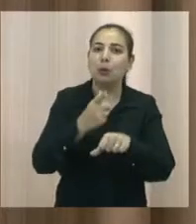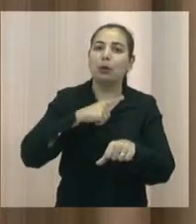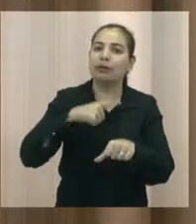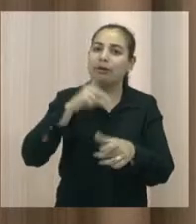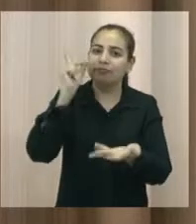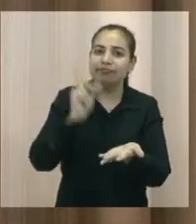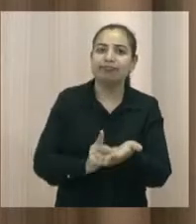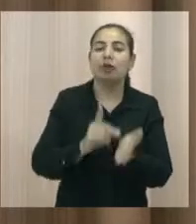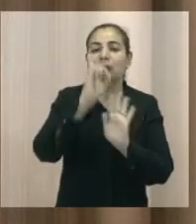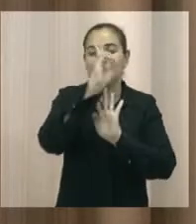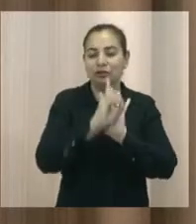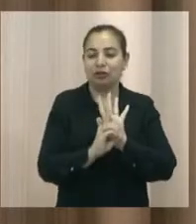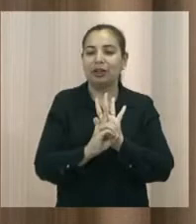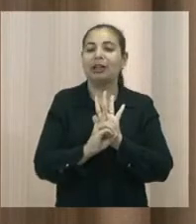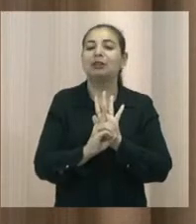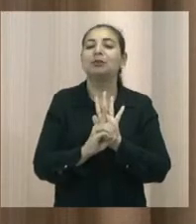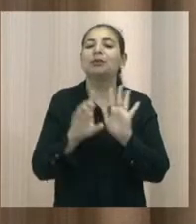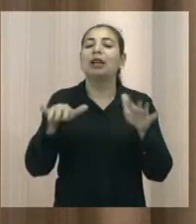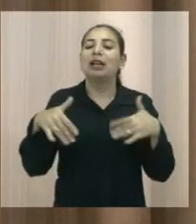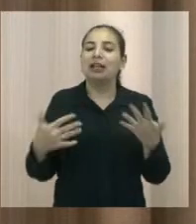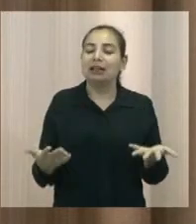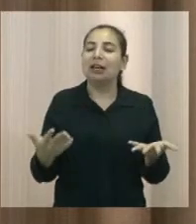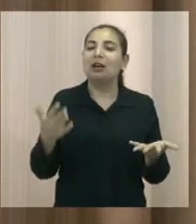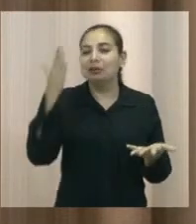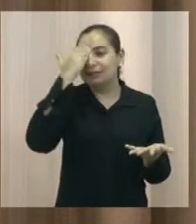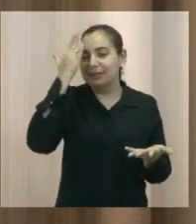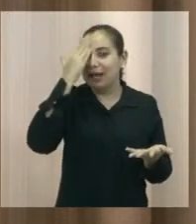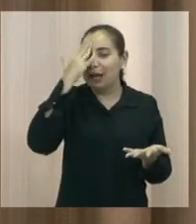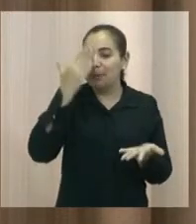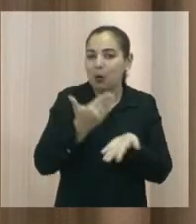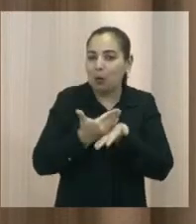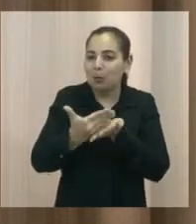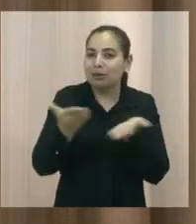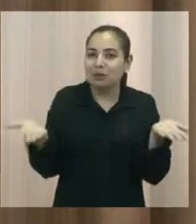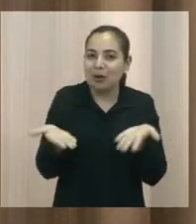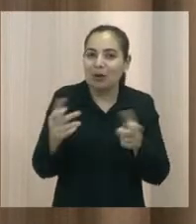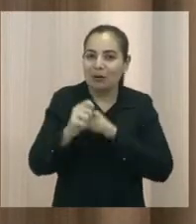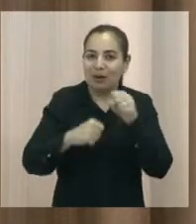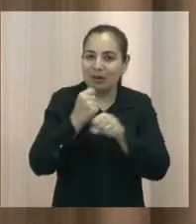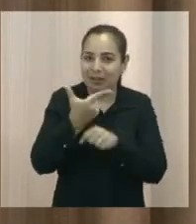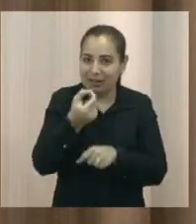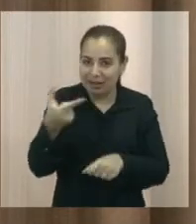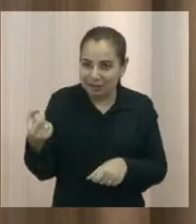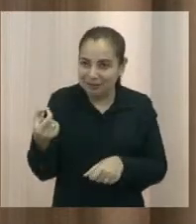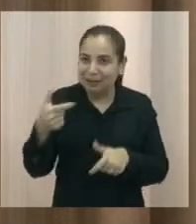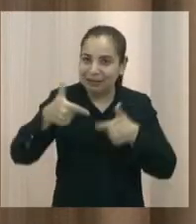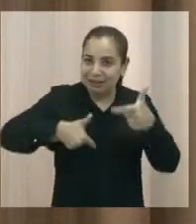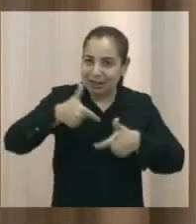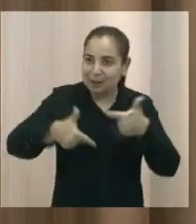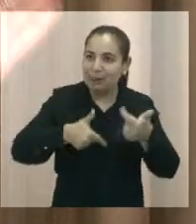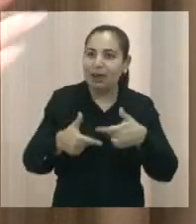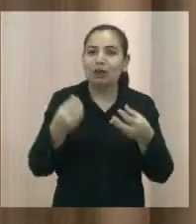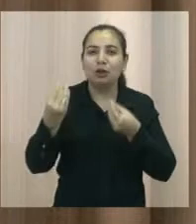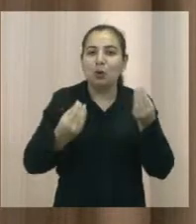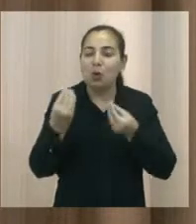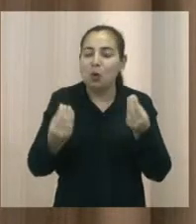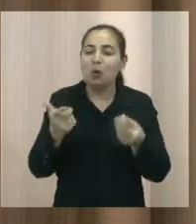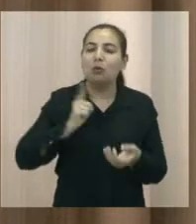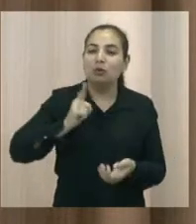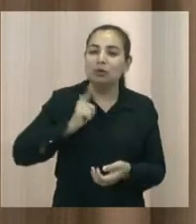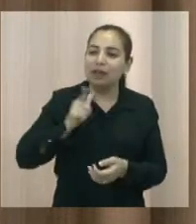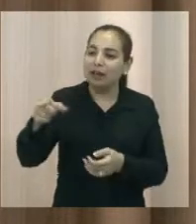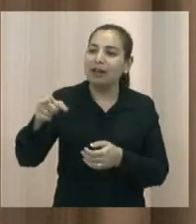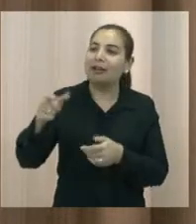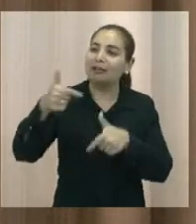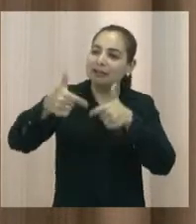pode falar? Está começando agora os nossos trabalhos aqui no Parlamento em 2020, de que maneira essa demanda e todo esse trabalho voltado da senhora e sua